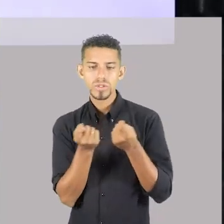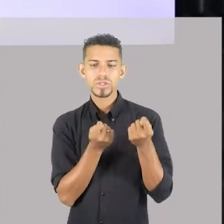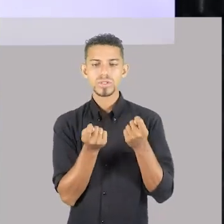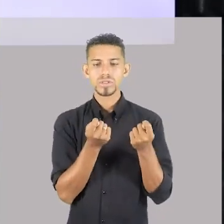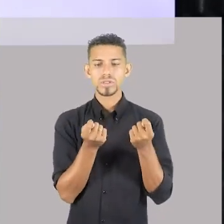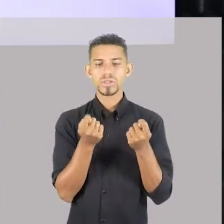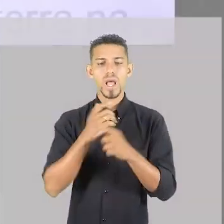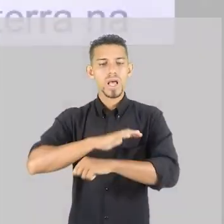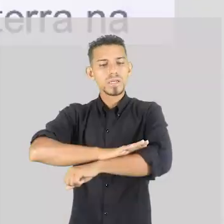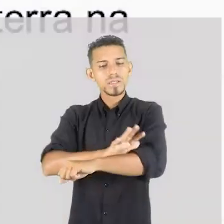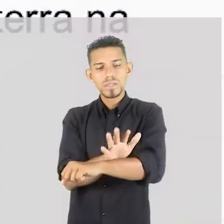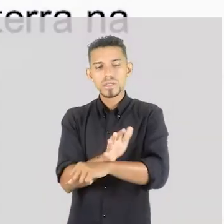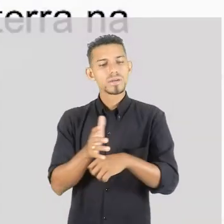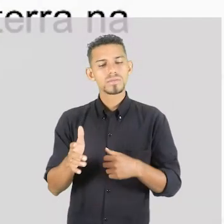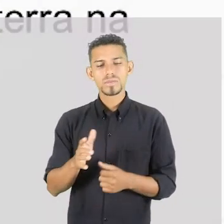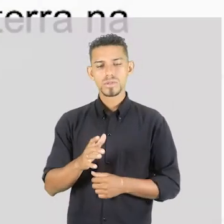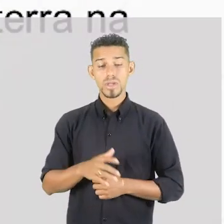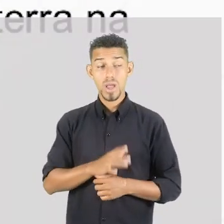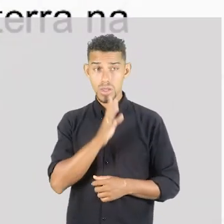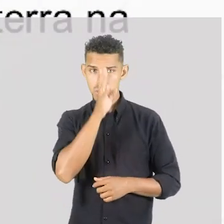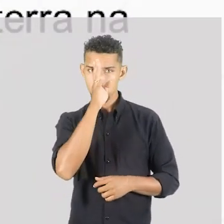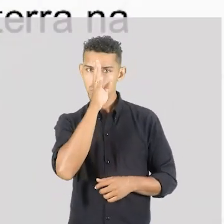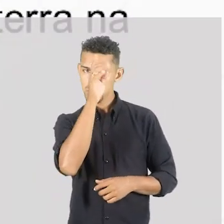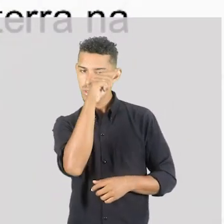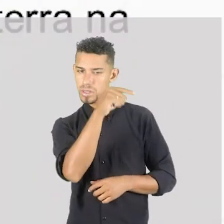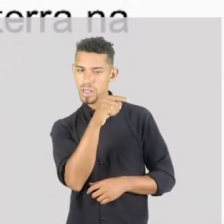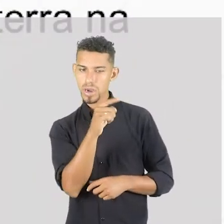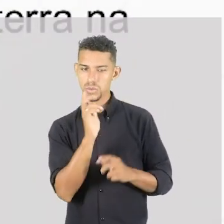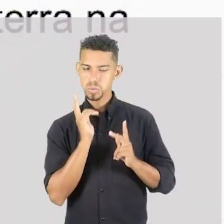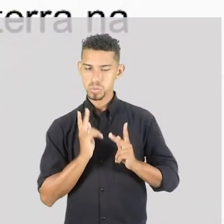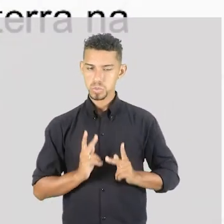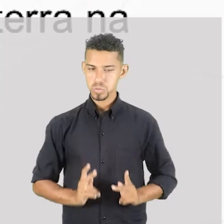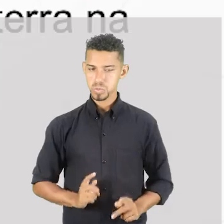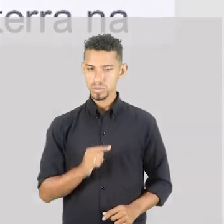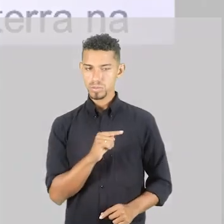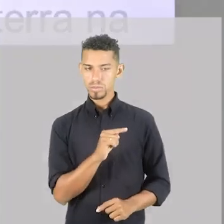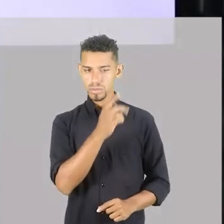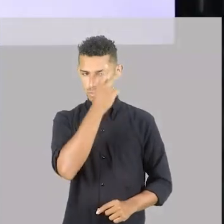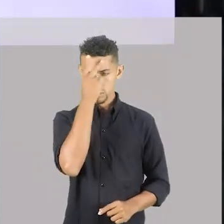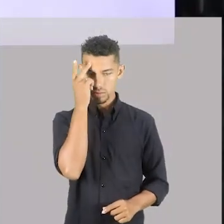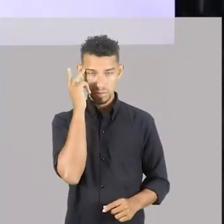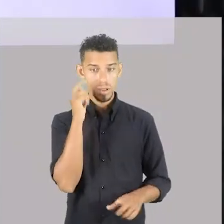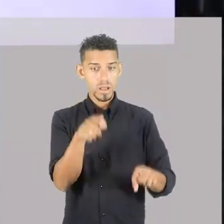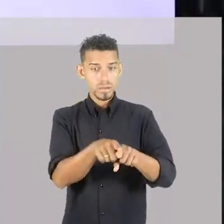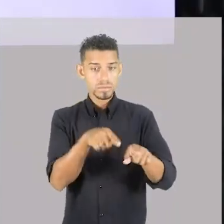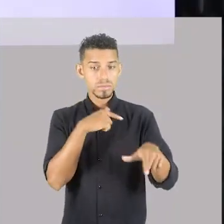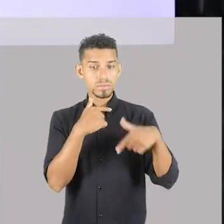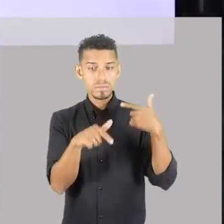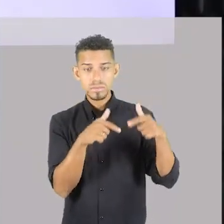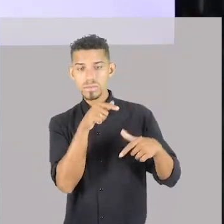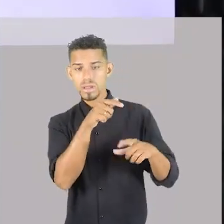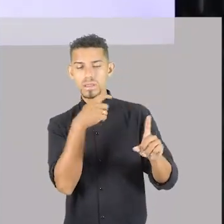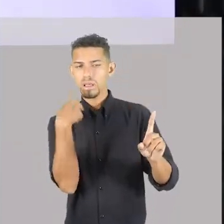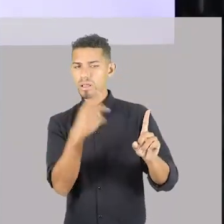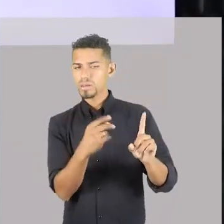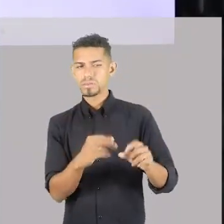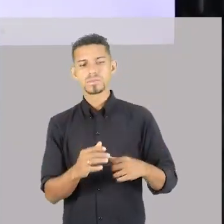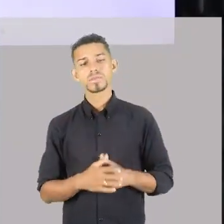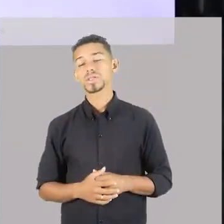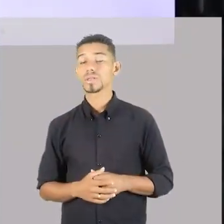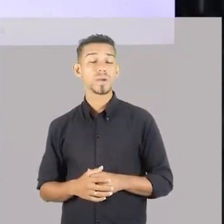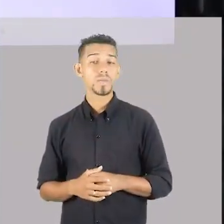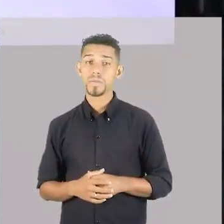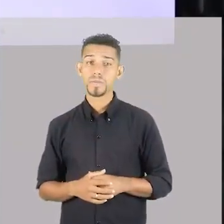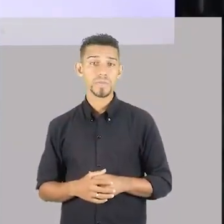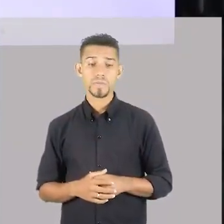questões raciais. Ironizar o comportamento dos proprietários de terra na exploração do trabalho. Não, o que nós